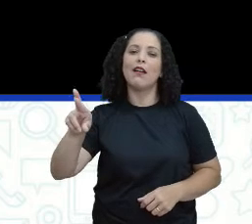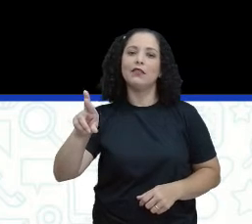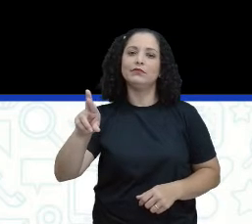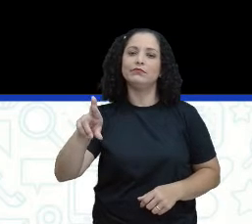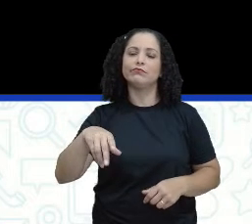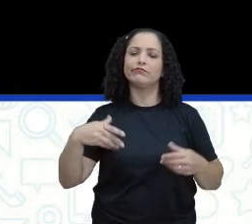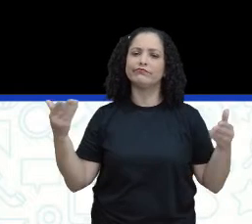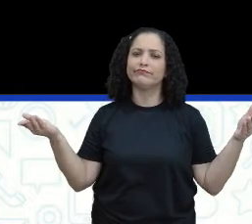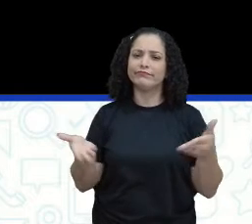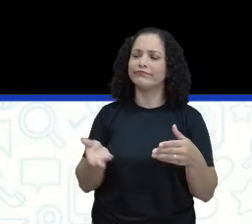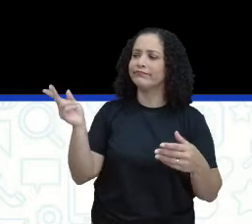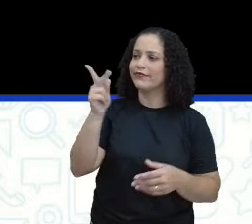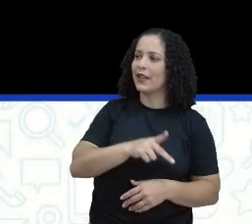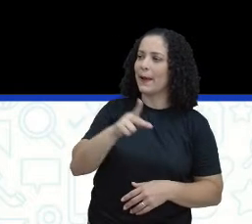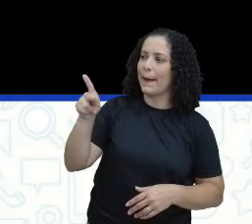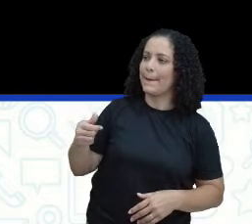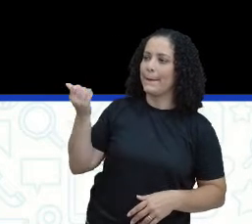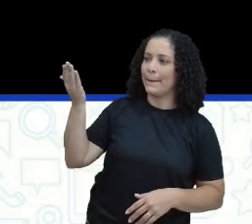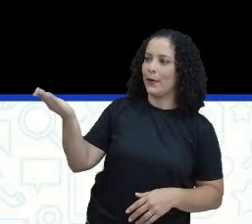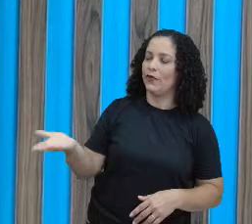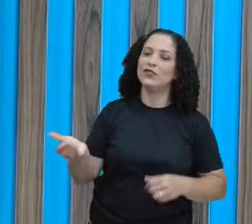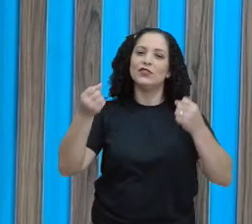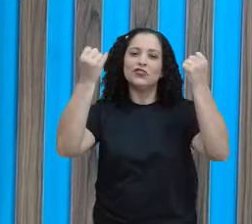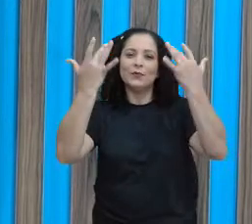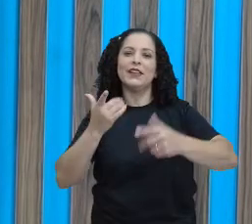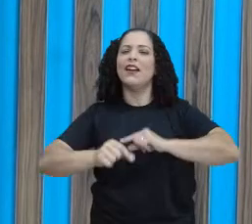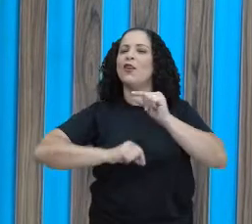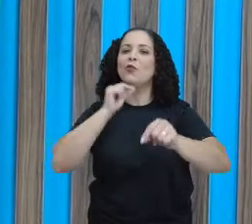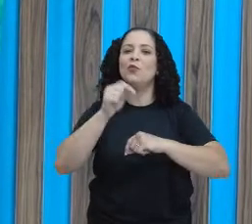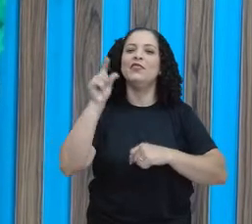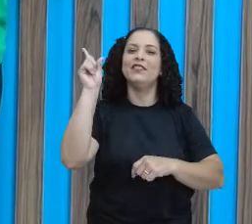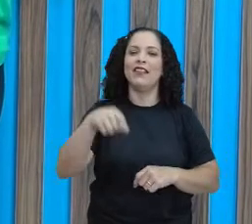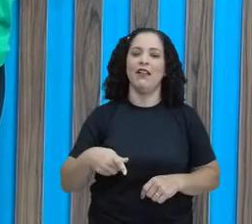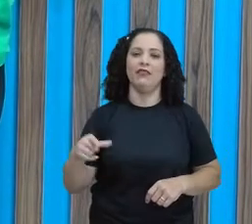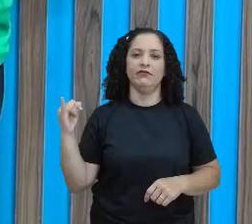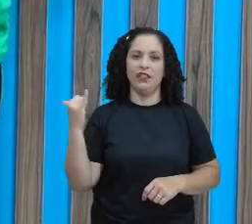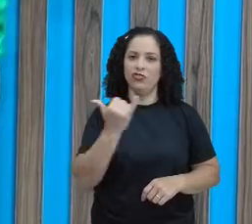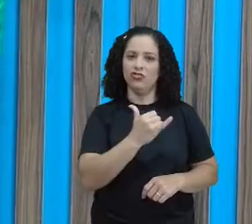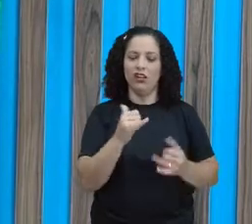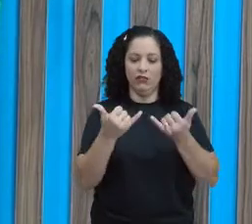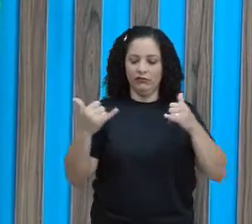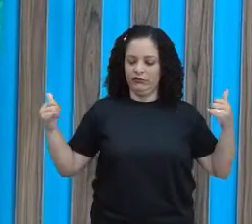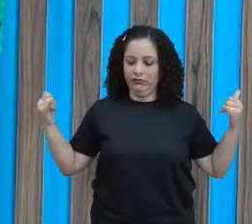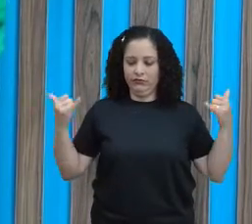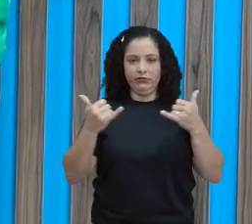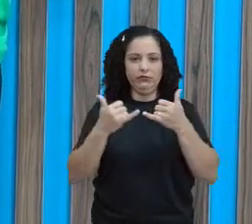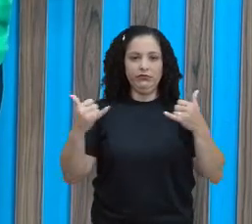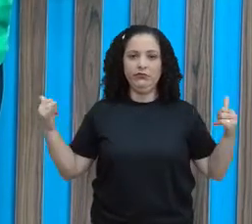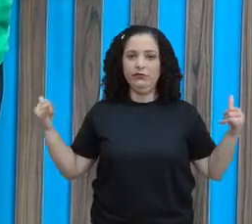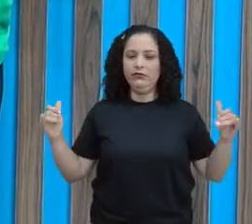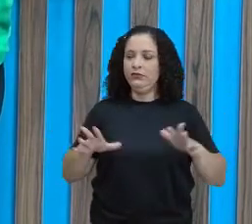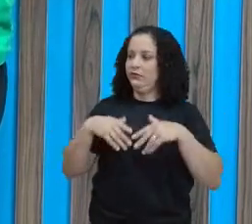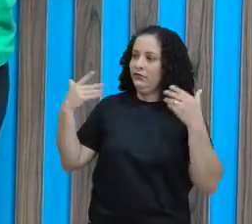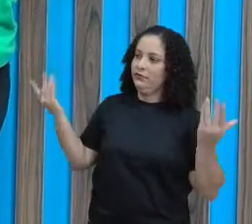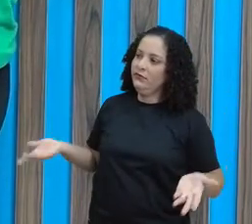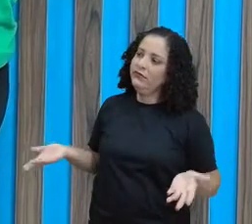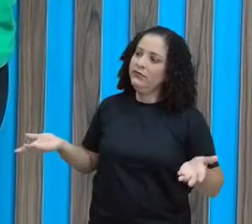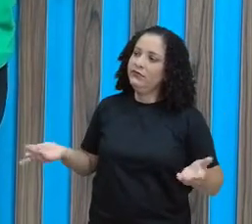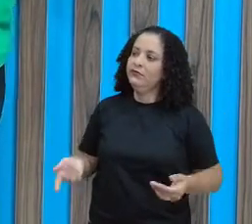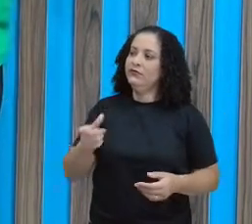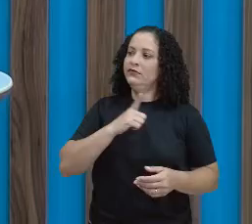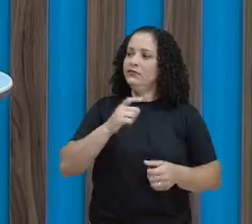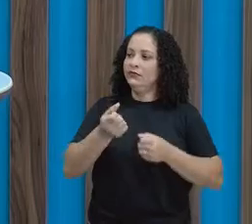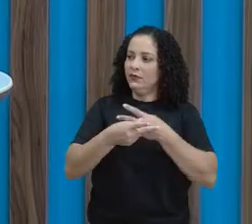Isabel falasse um pouquinho de energia, né, professora? Eletricidade. E aí, professora, conta aí alguma